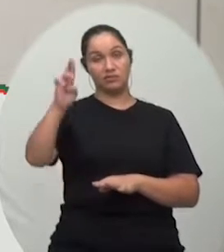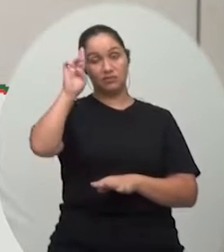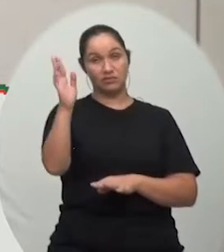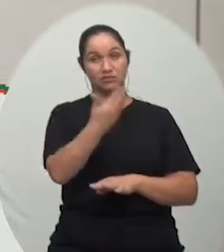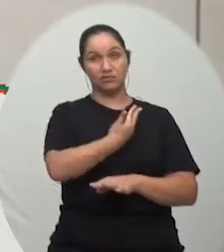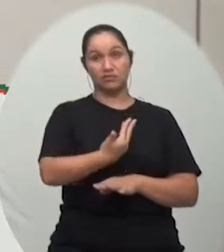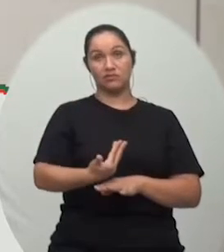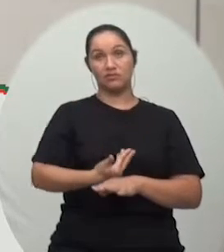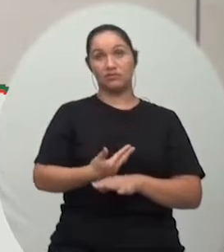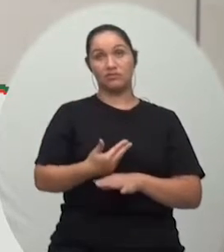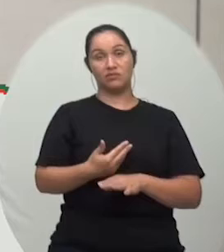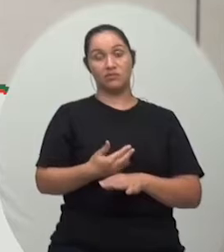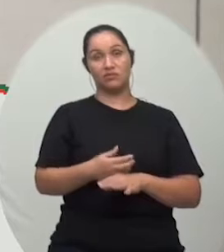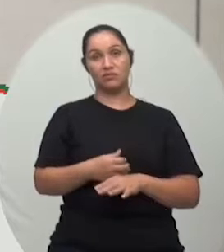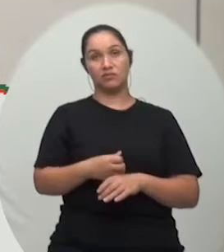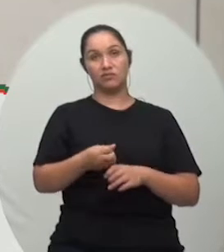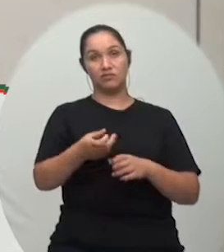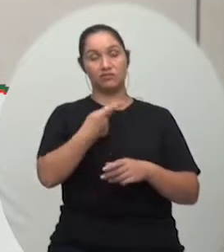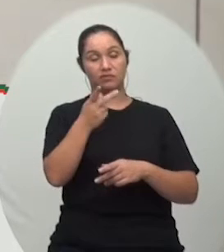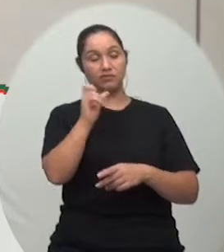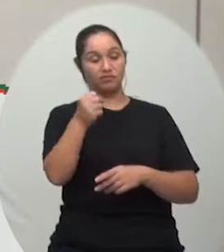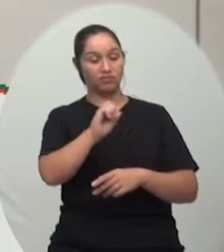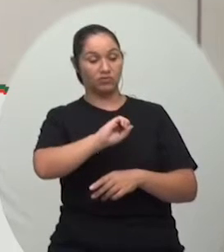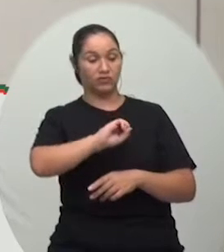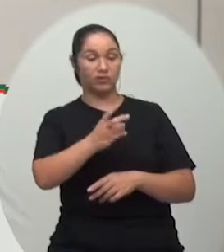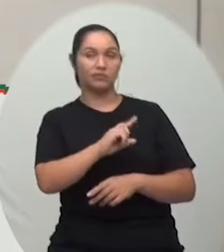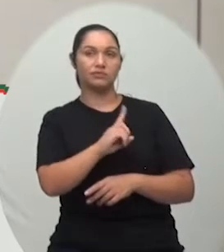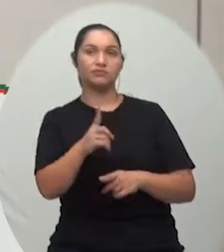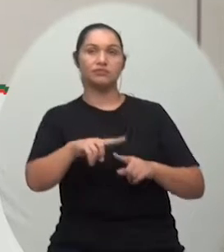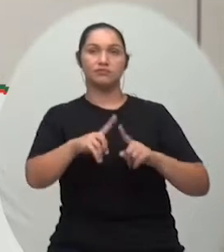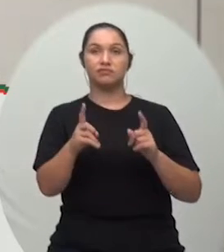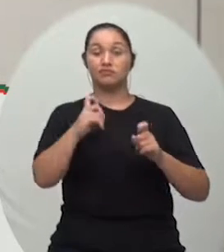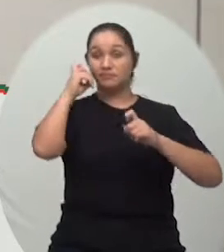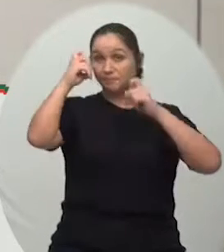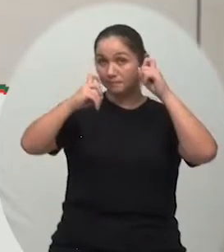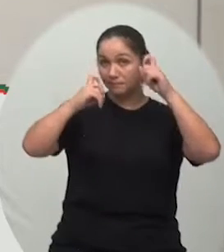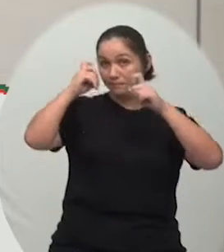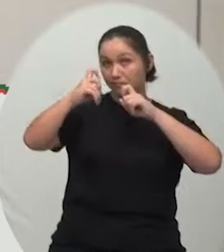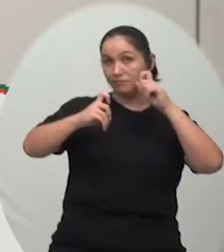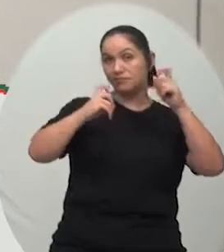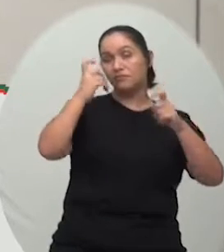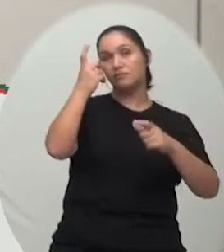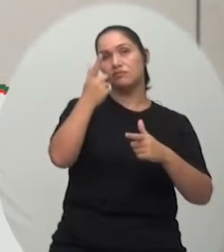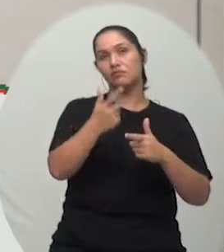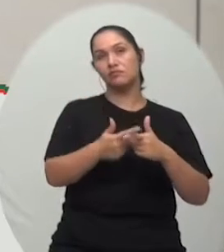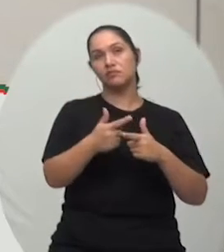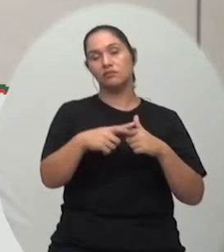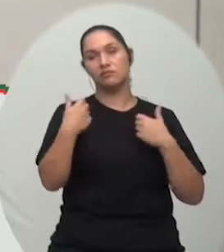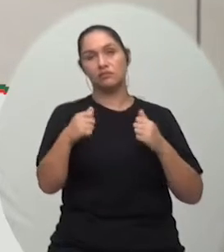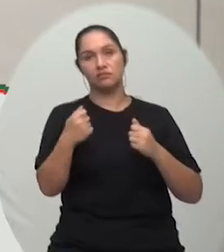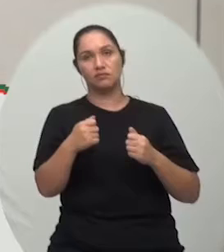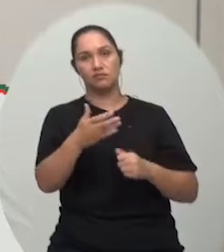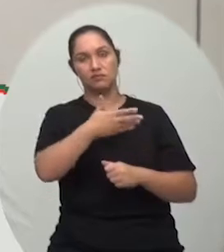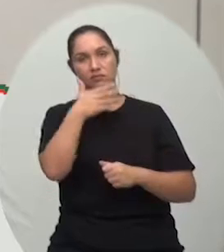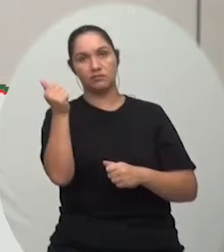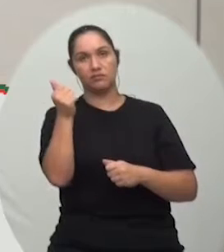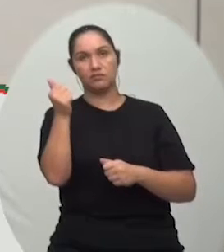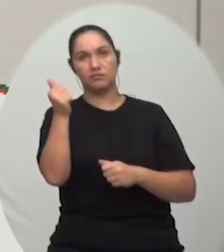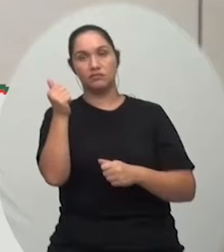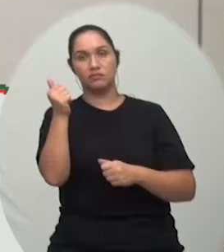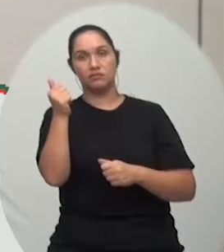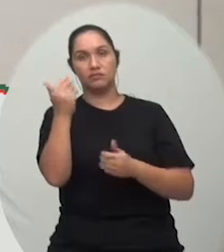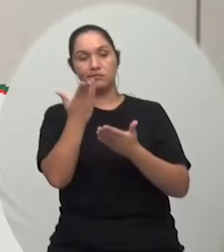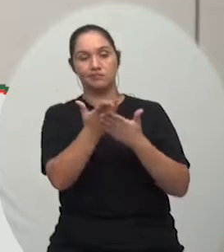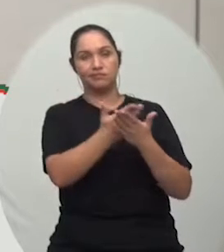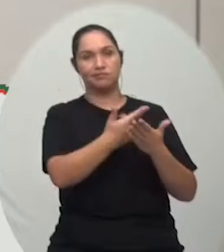governo, justamente por essa preocupação. Eu acho que estamos criando um limitador que deve ser melhor avaliado. Entendeu? E me